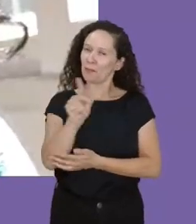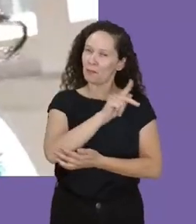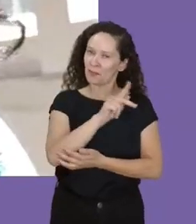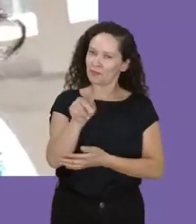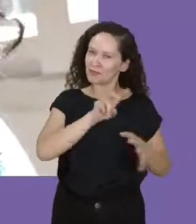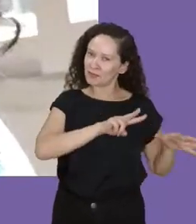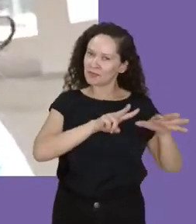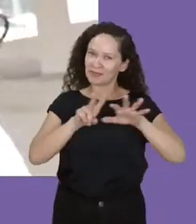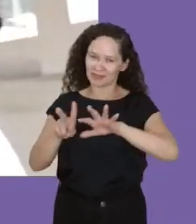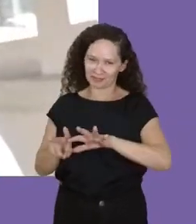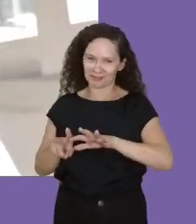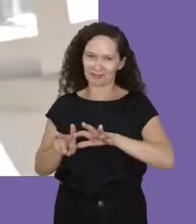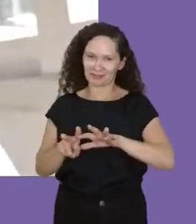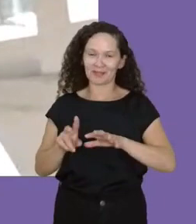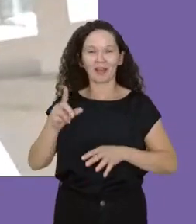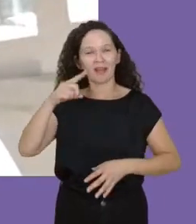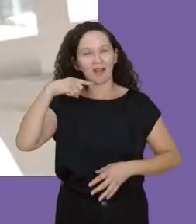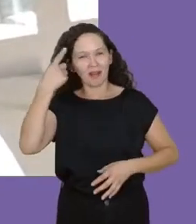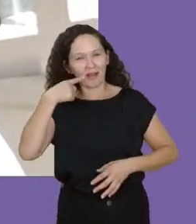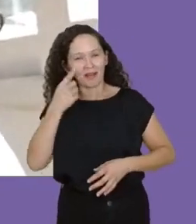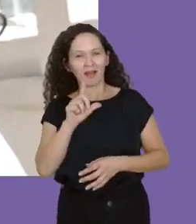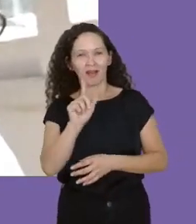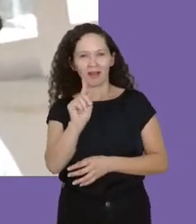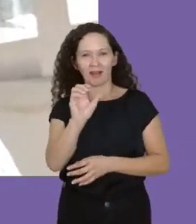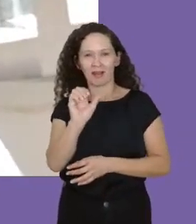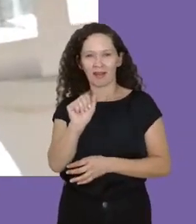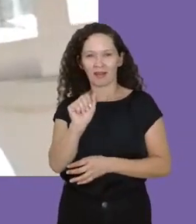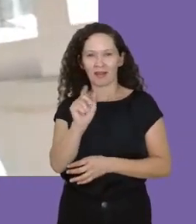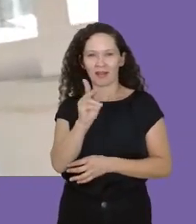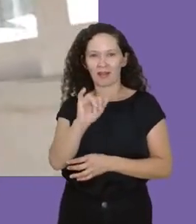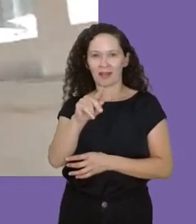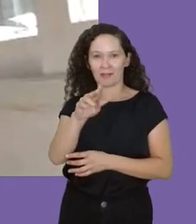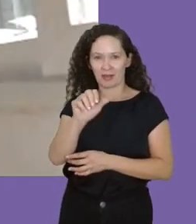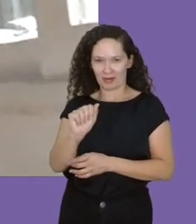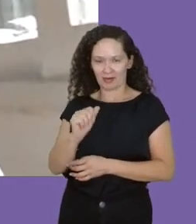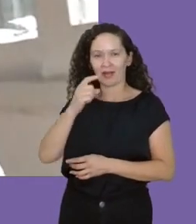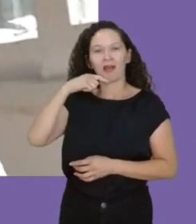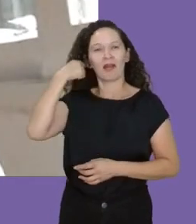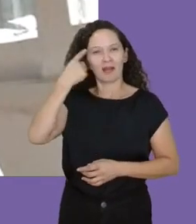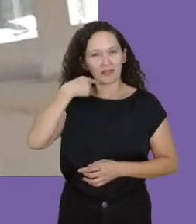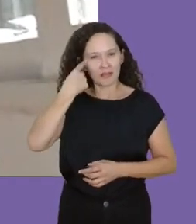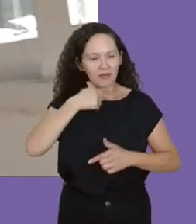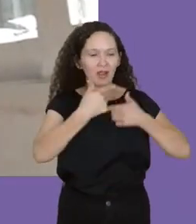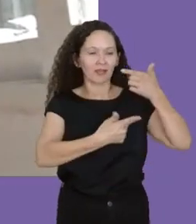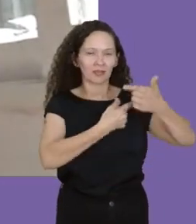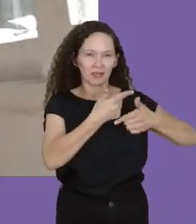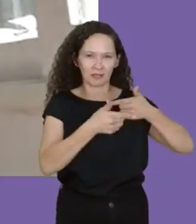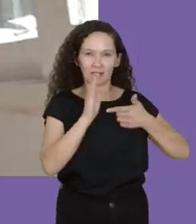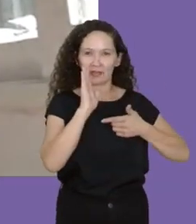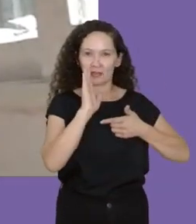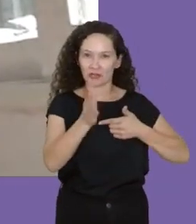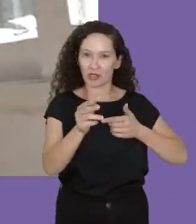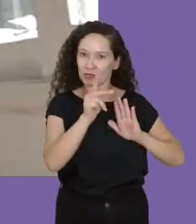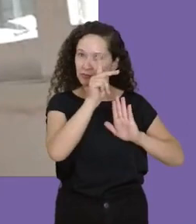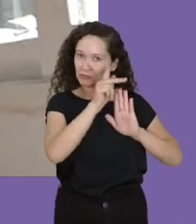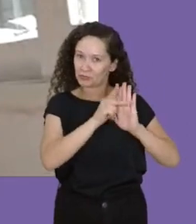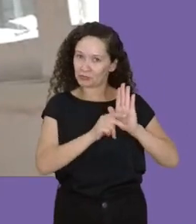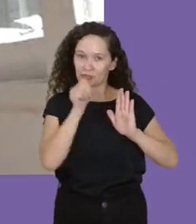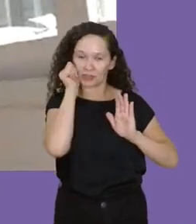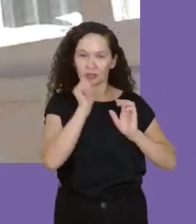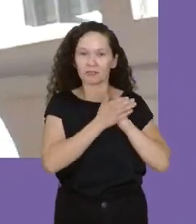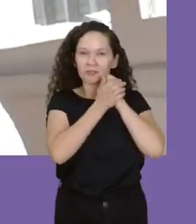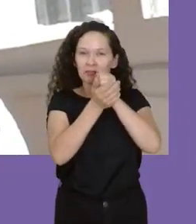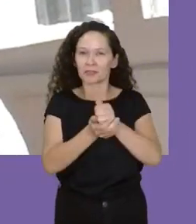da semana, foi a advogada Gabriela Araújo, advogada do projeto Elas por